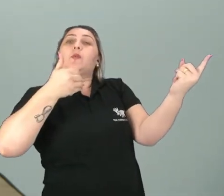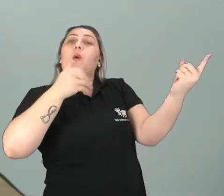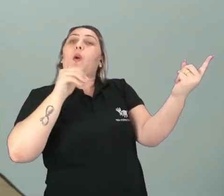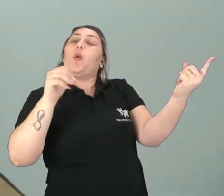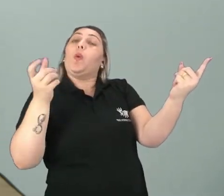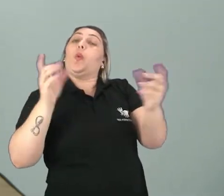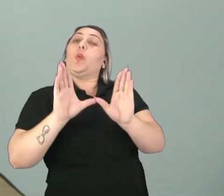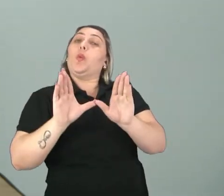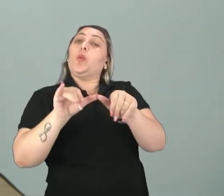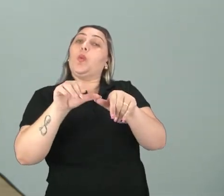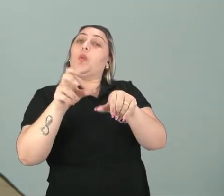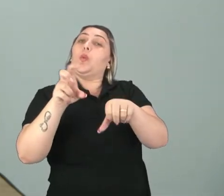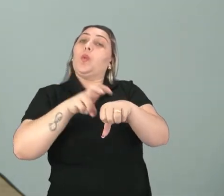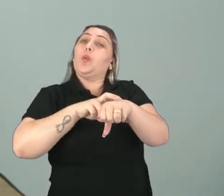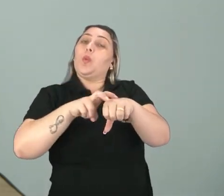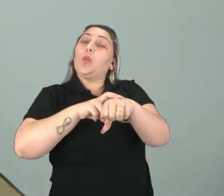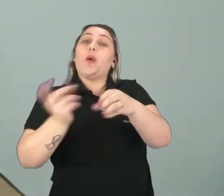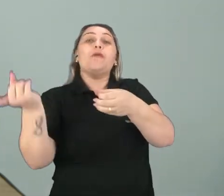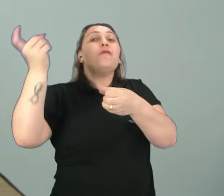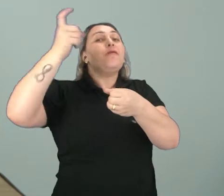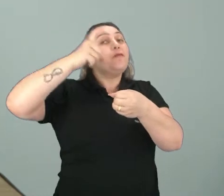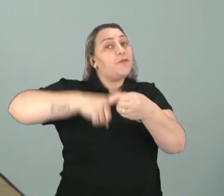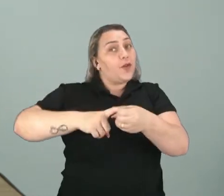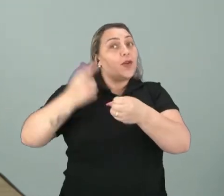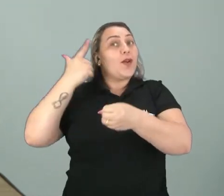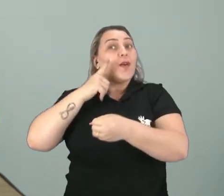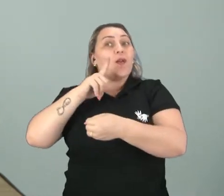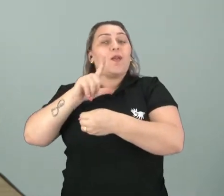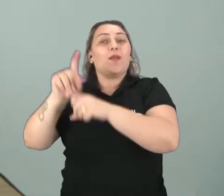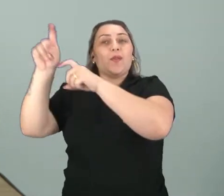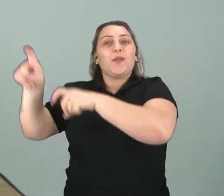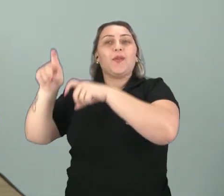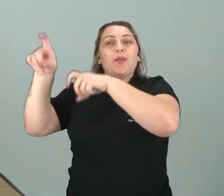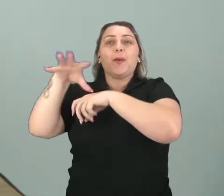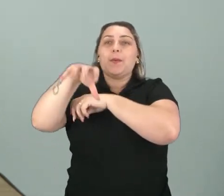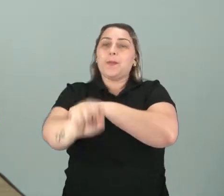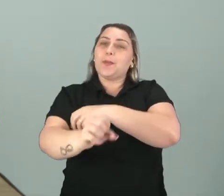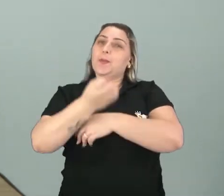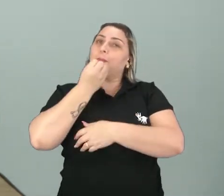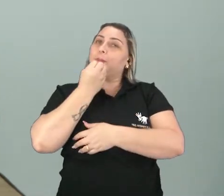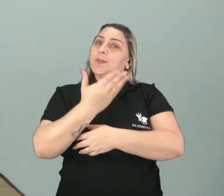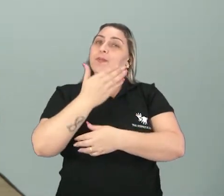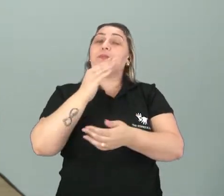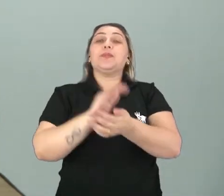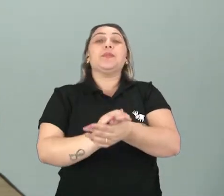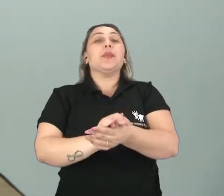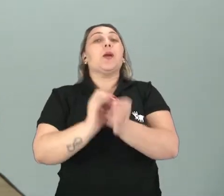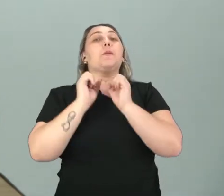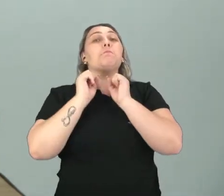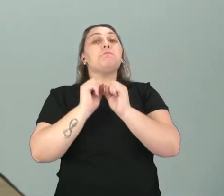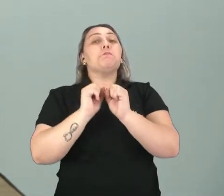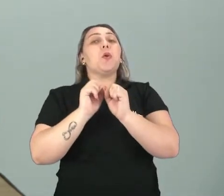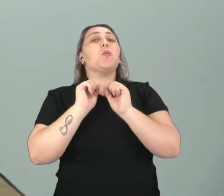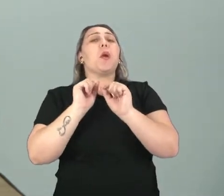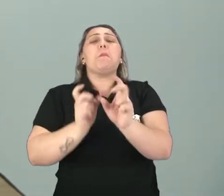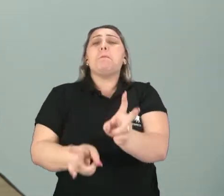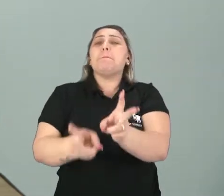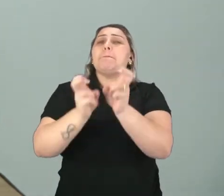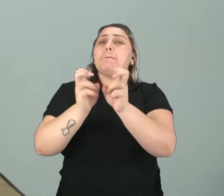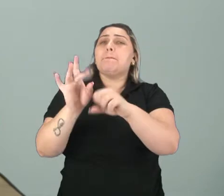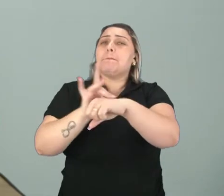o corvo volta e, enfim, o fazendeiro consegue capturá-lo. Muito bem, podemos perceber que